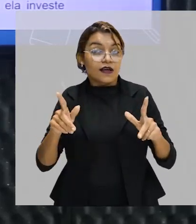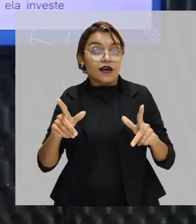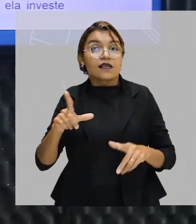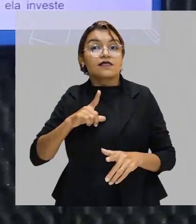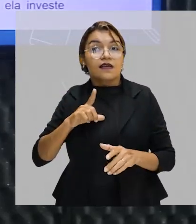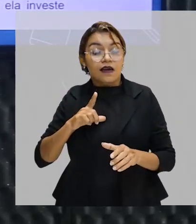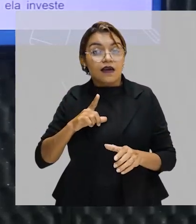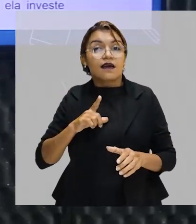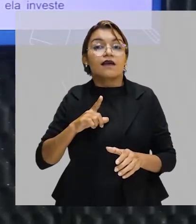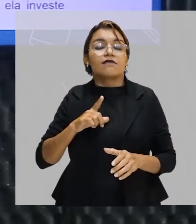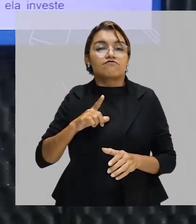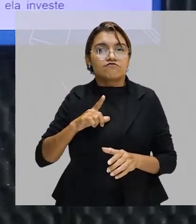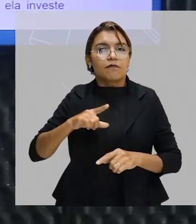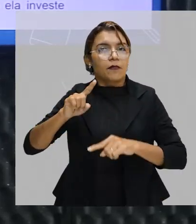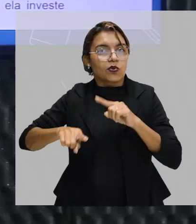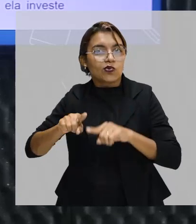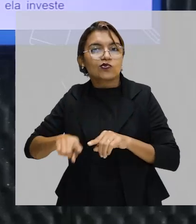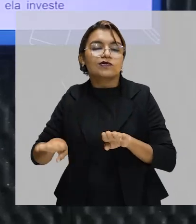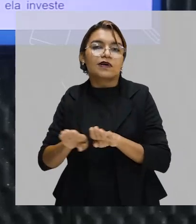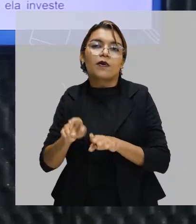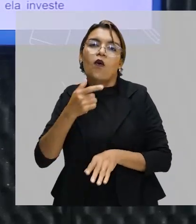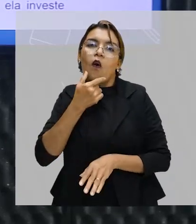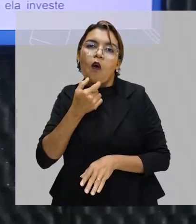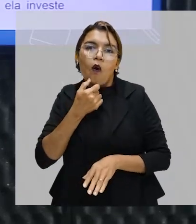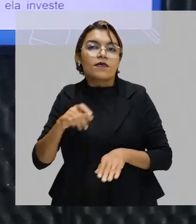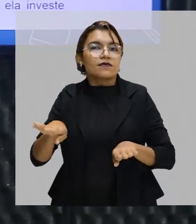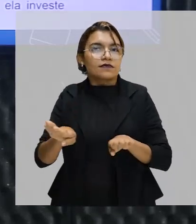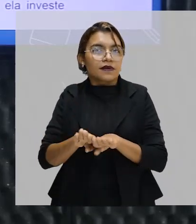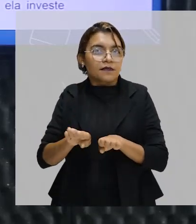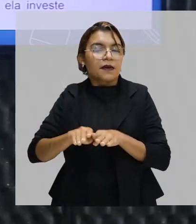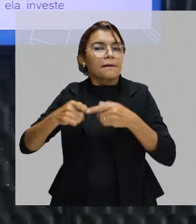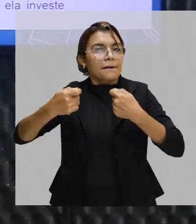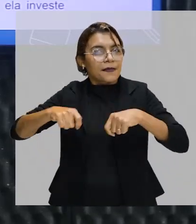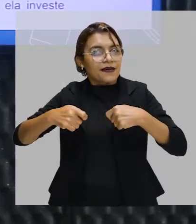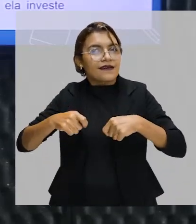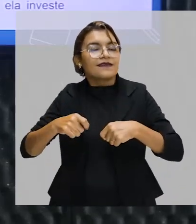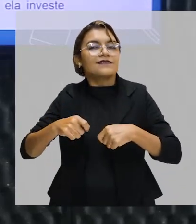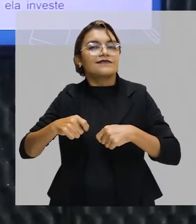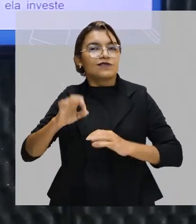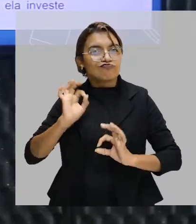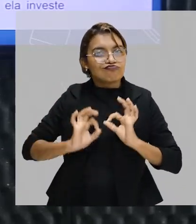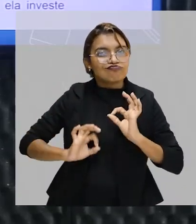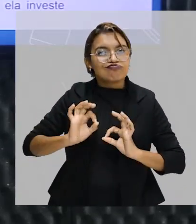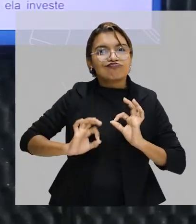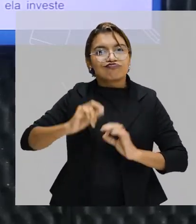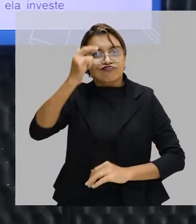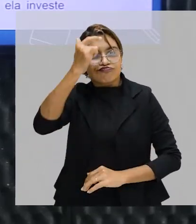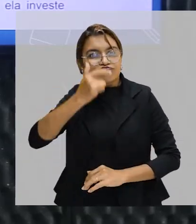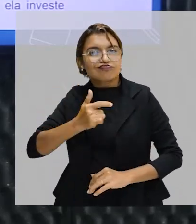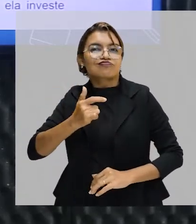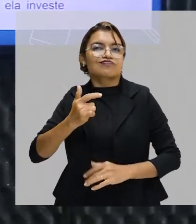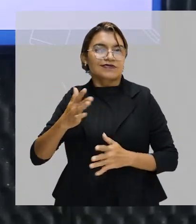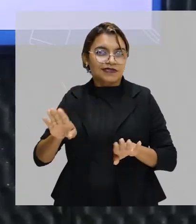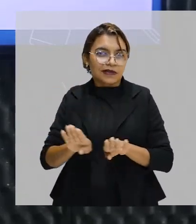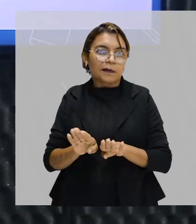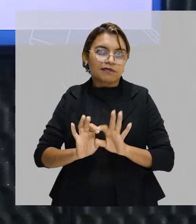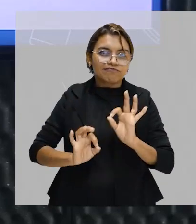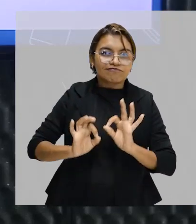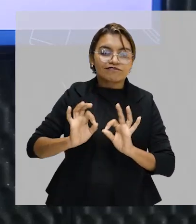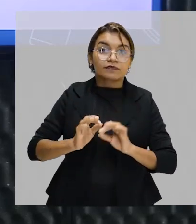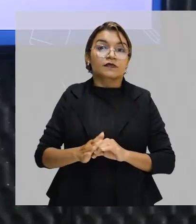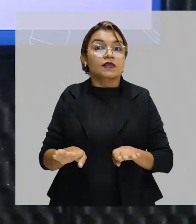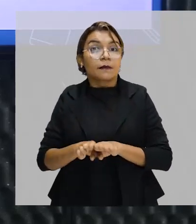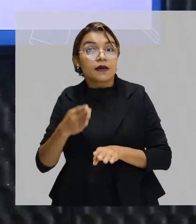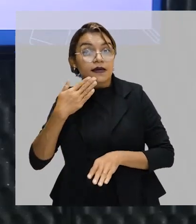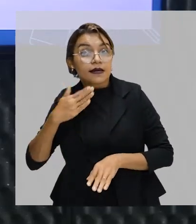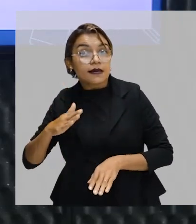também para os homens, né? Porque os homens precisam também cuidar da aparência, para as crianças. Então